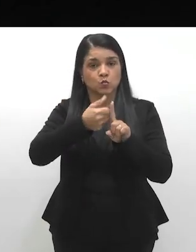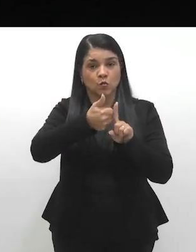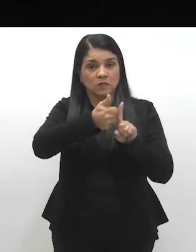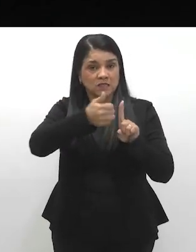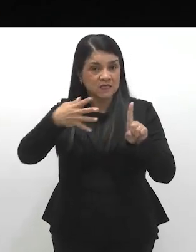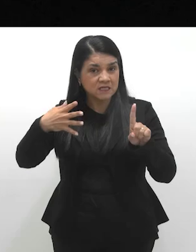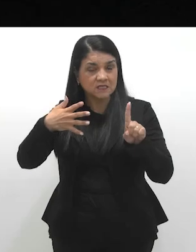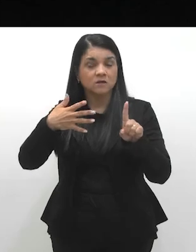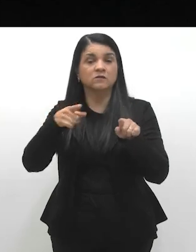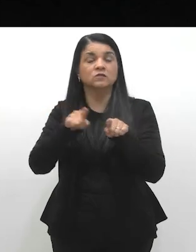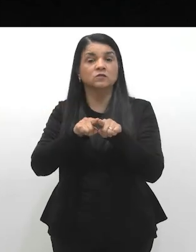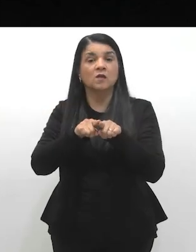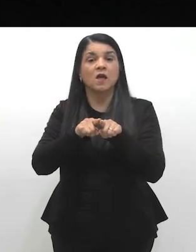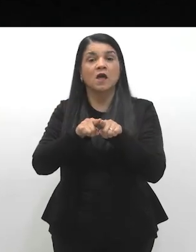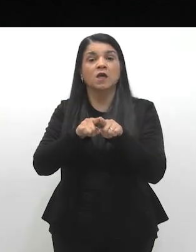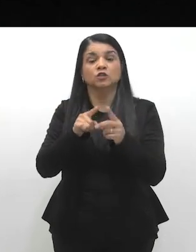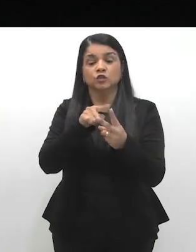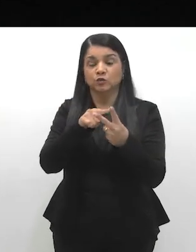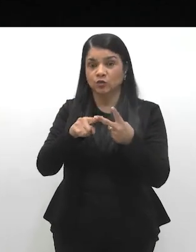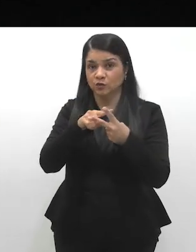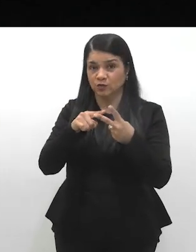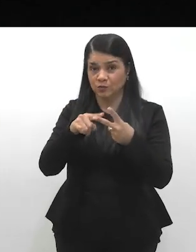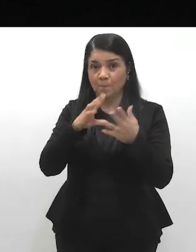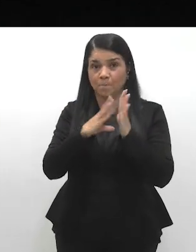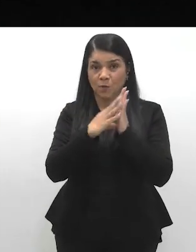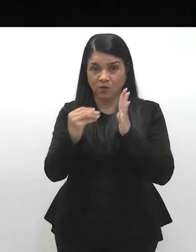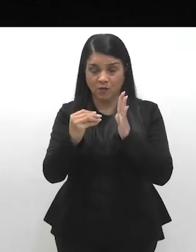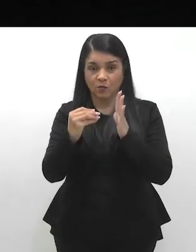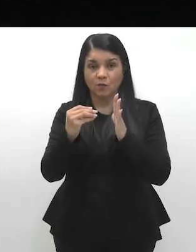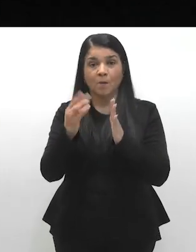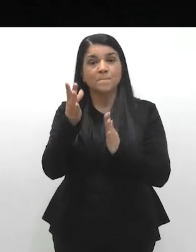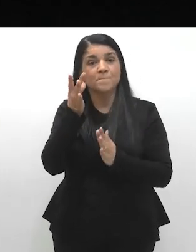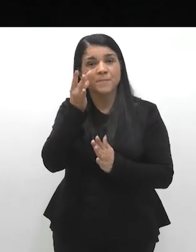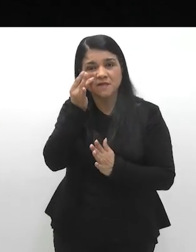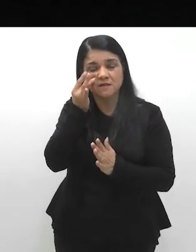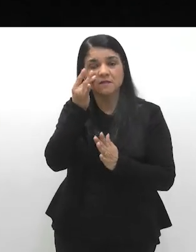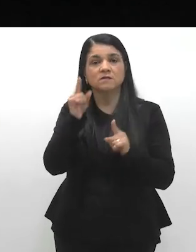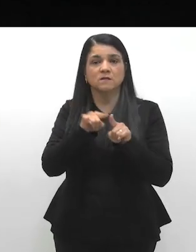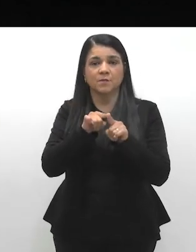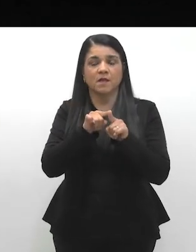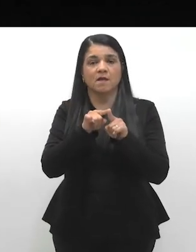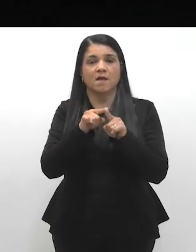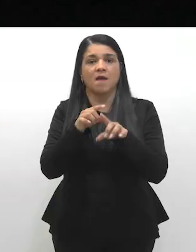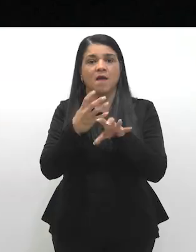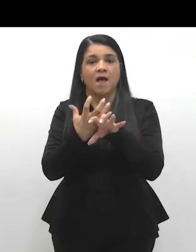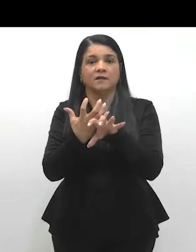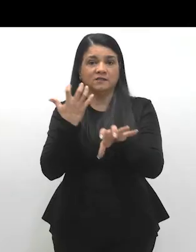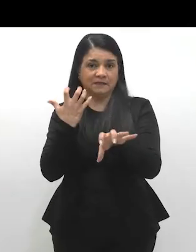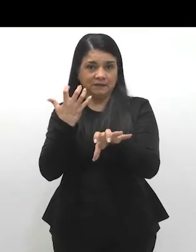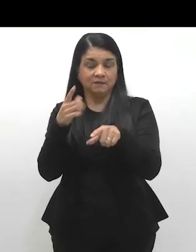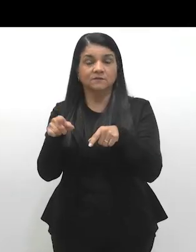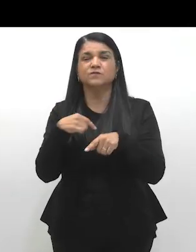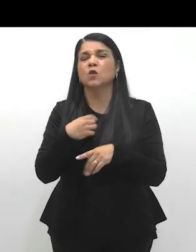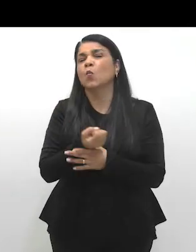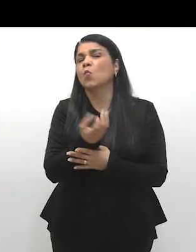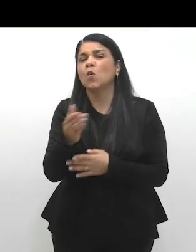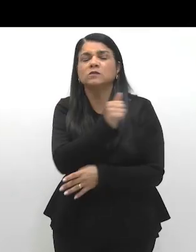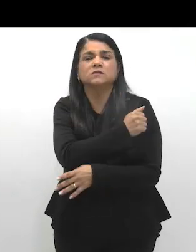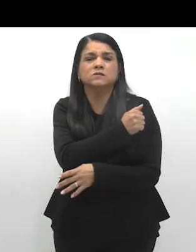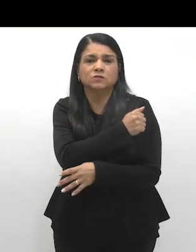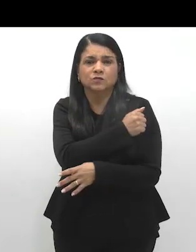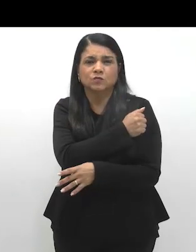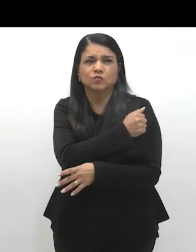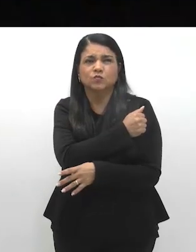2 modalidades, presenciais e educação à distância, todos com excelentíssimas qualidades. Quantos estudantes tem hoje